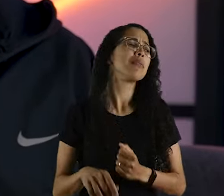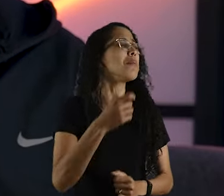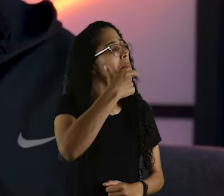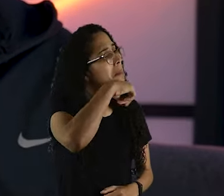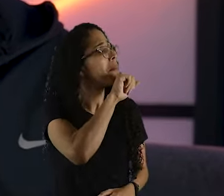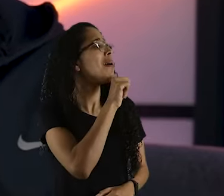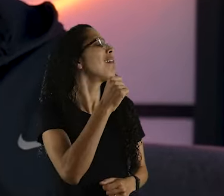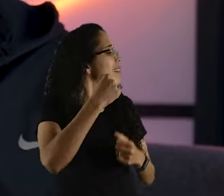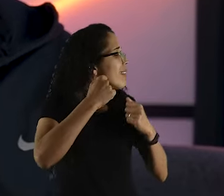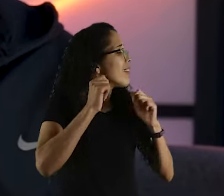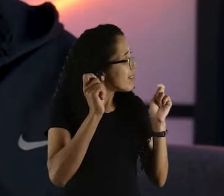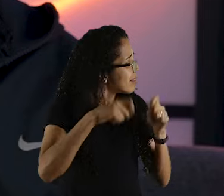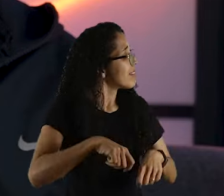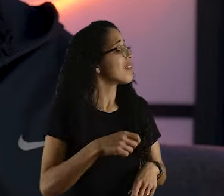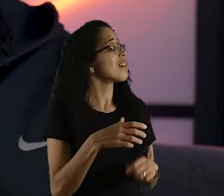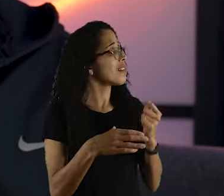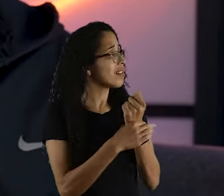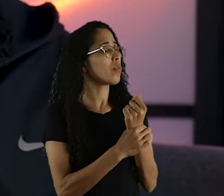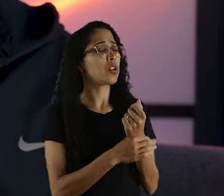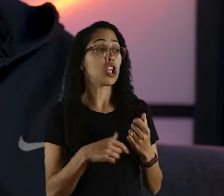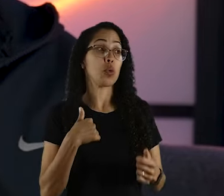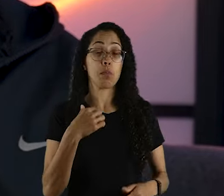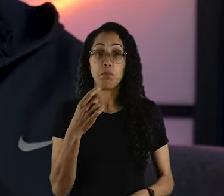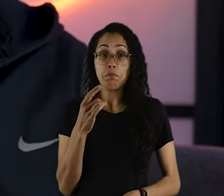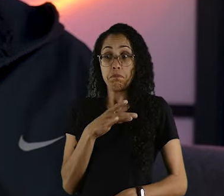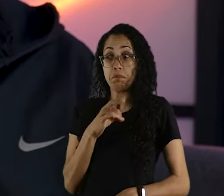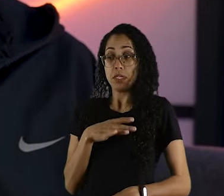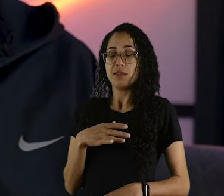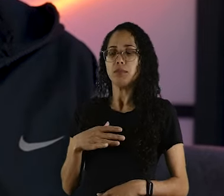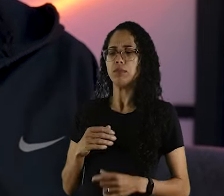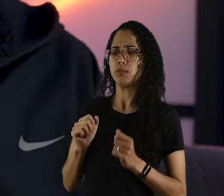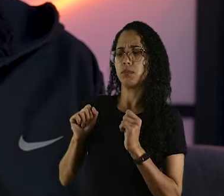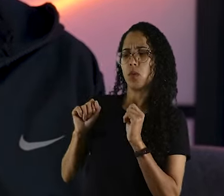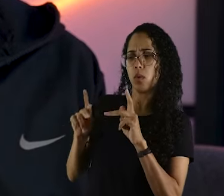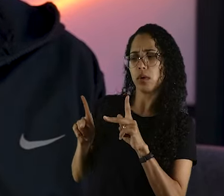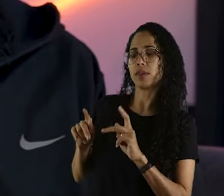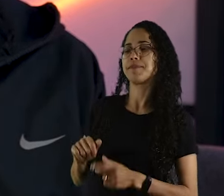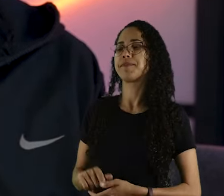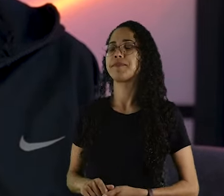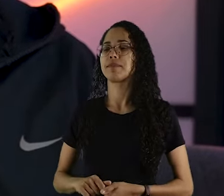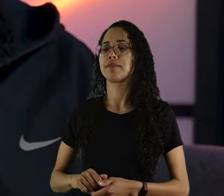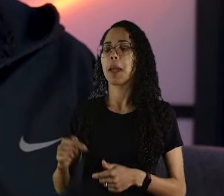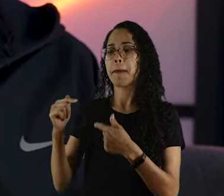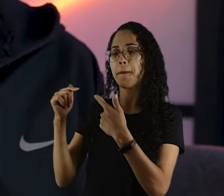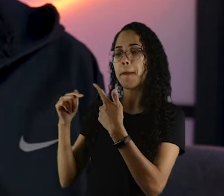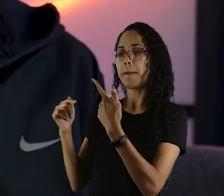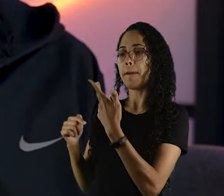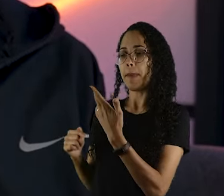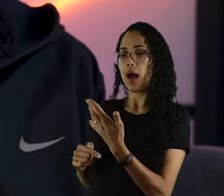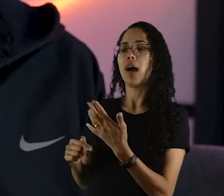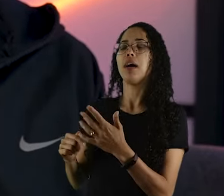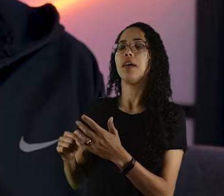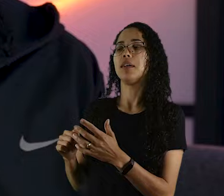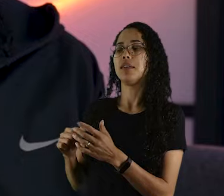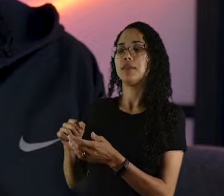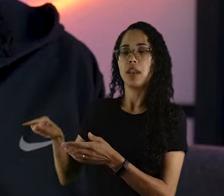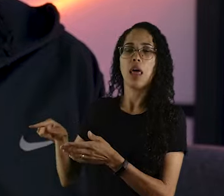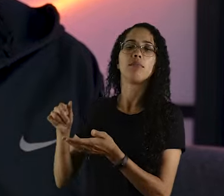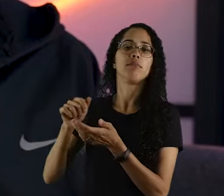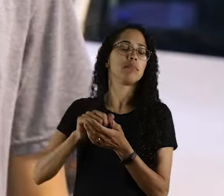E aí eu, mesmo com medo, eu disse, tá certo. Aí dei meus dados e ele se inscreveu. E aí ele começou a fazer